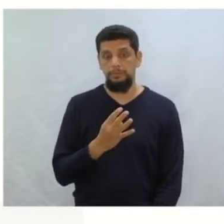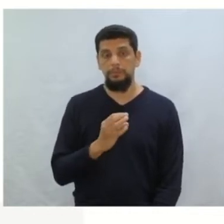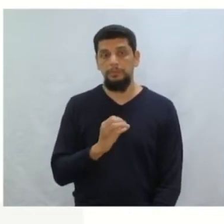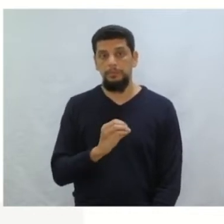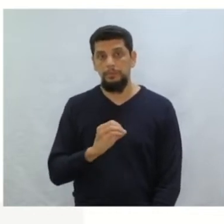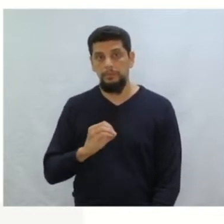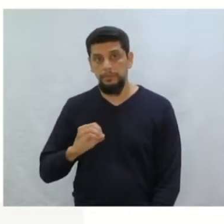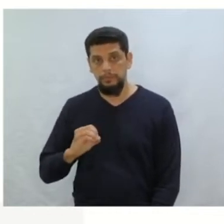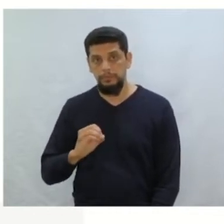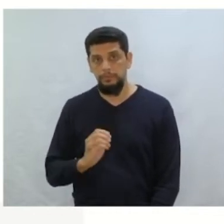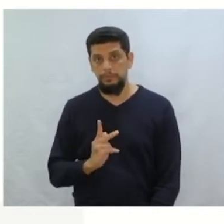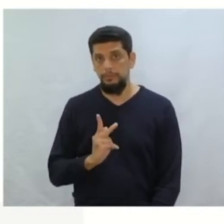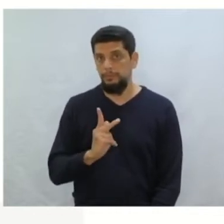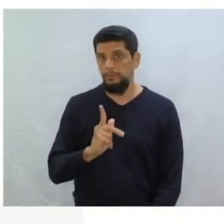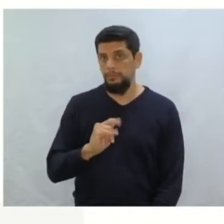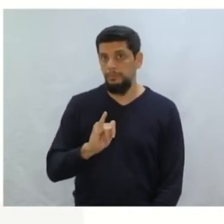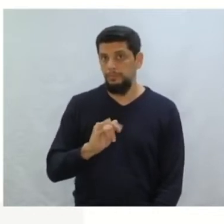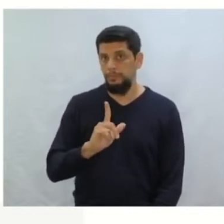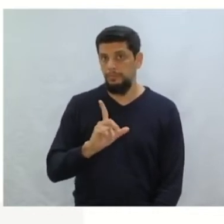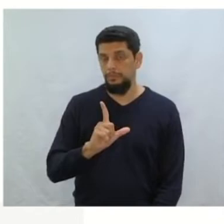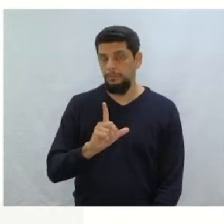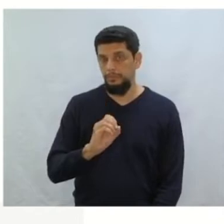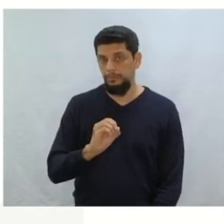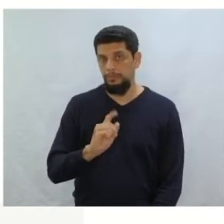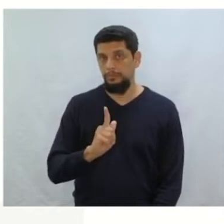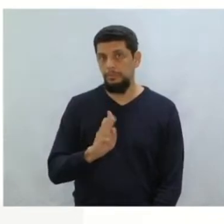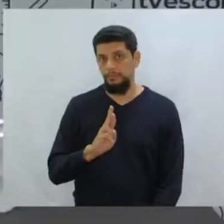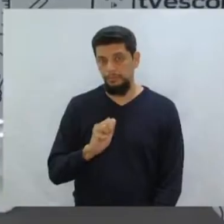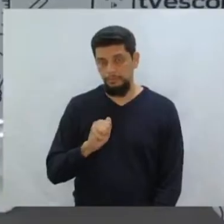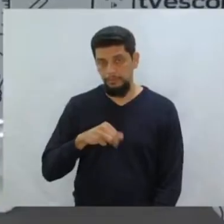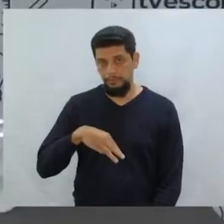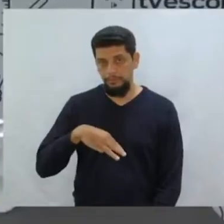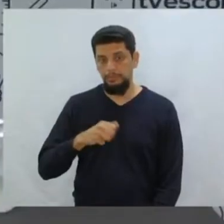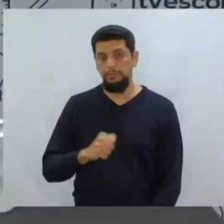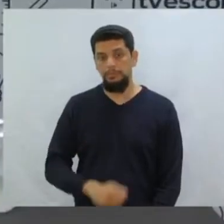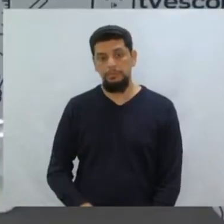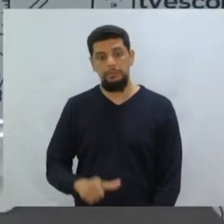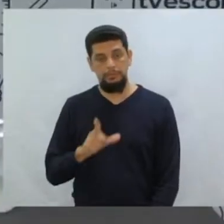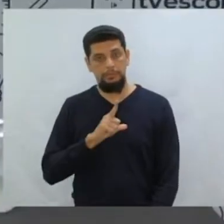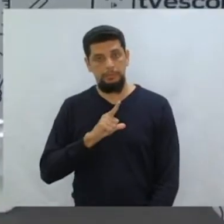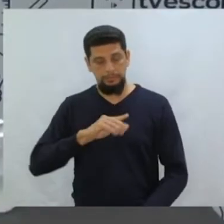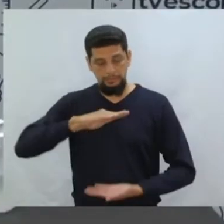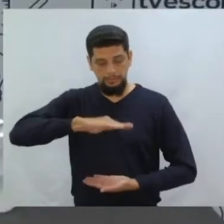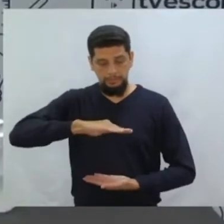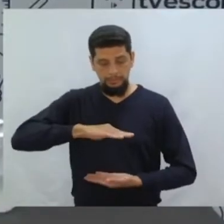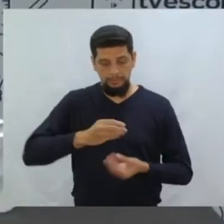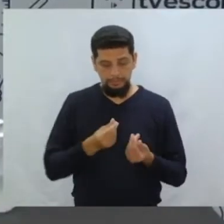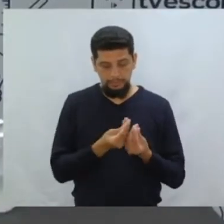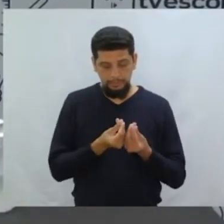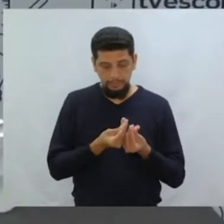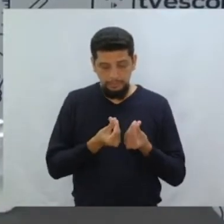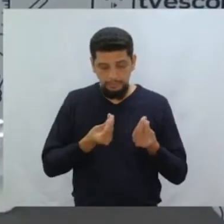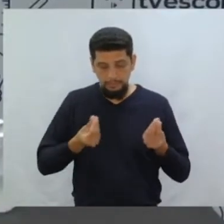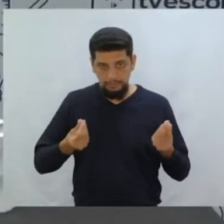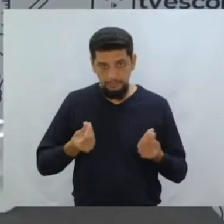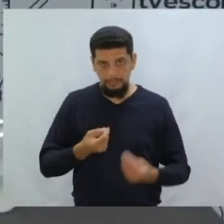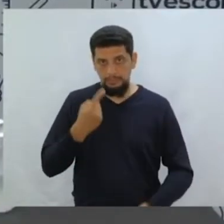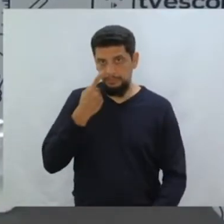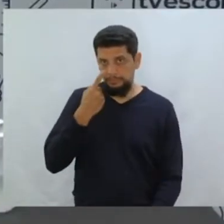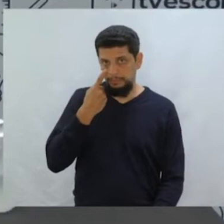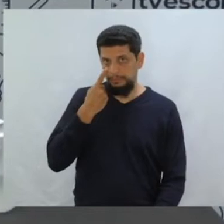quilogramas. Eu, né, como já mostrei para vocês aqui, tenho uma embalagem de farinha de